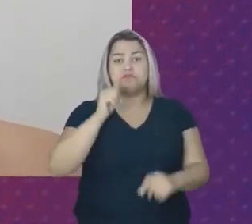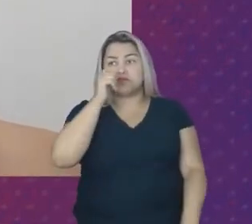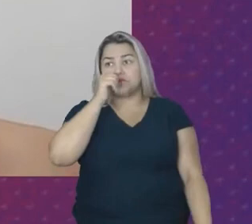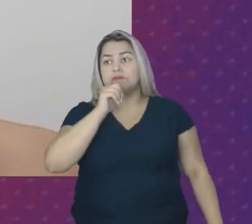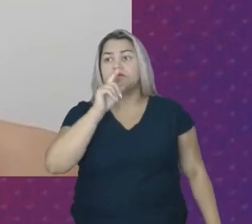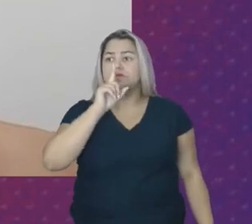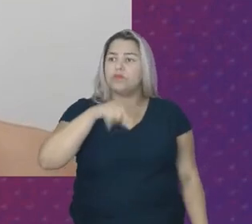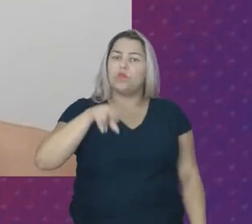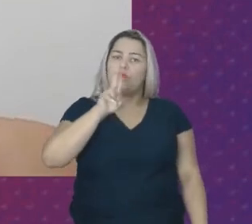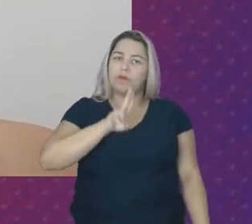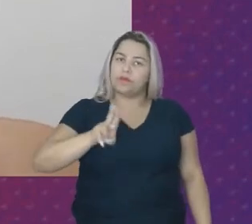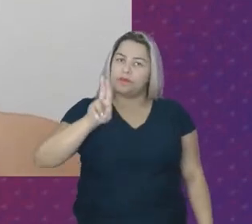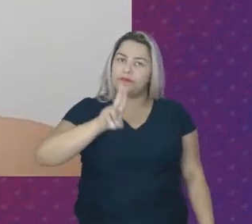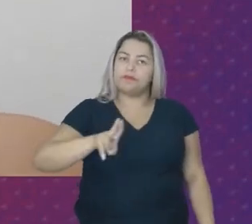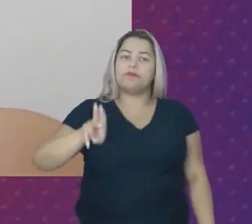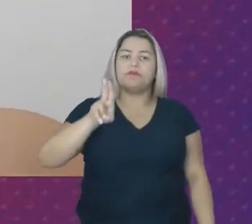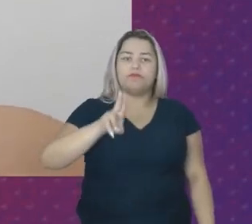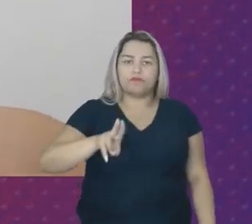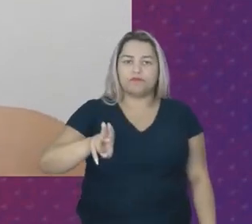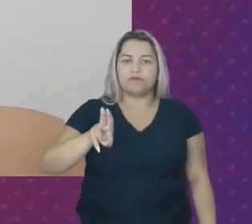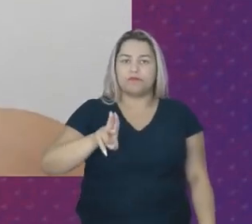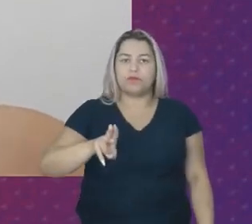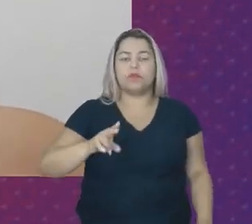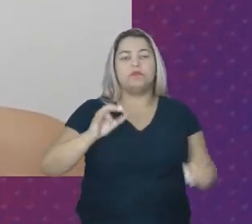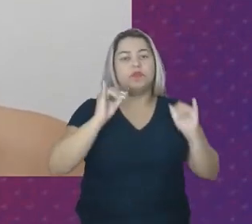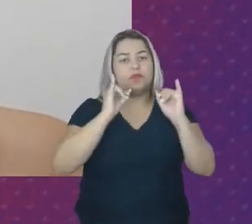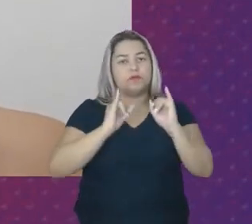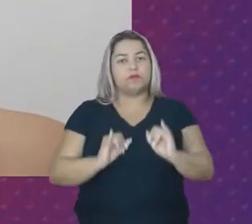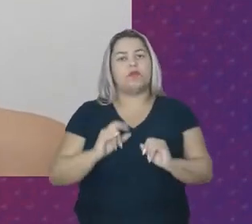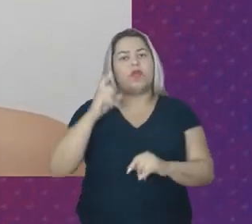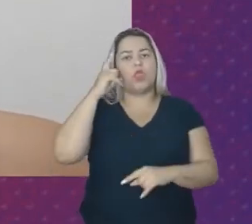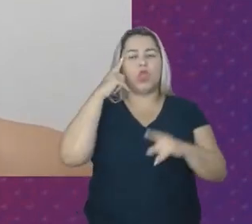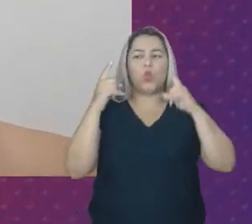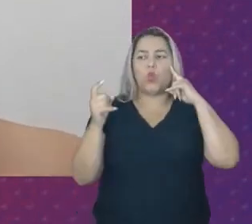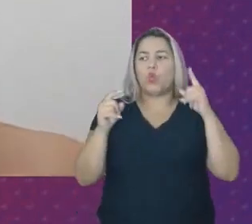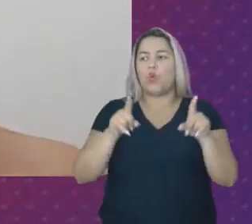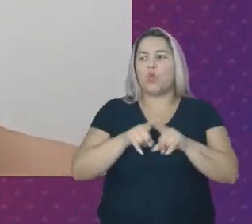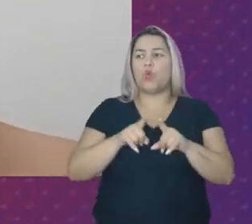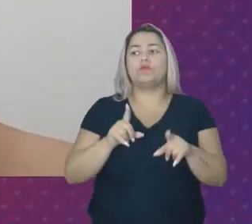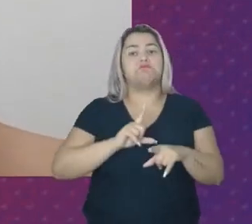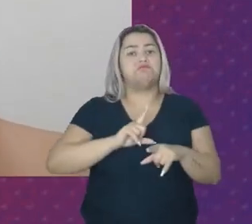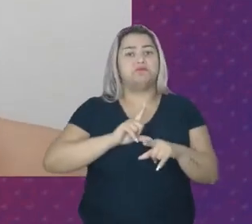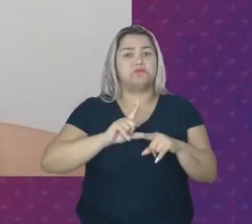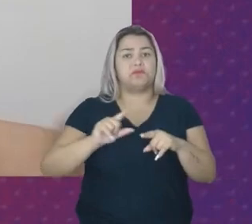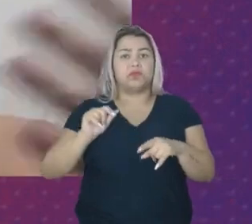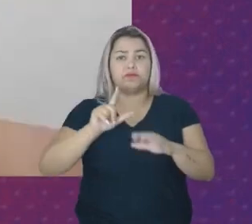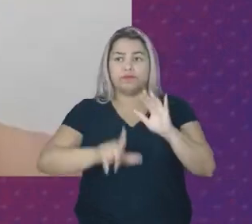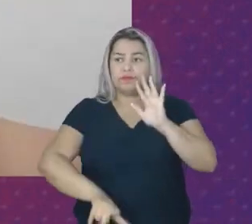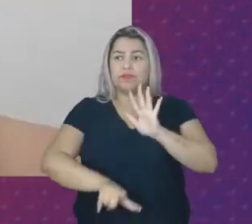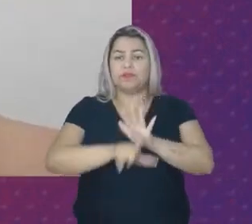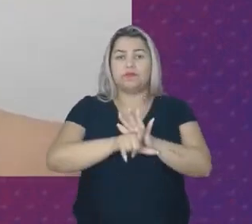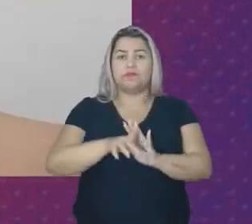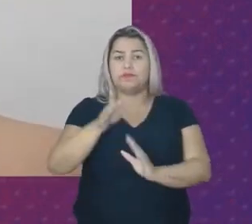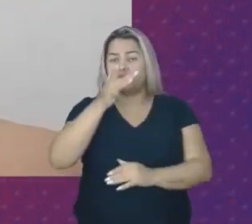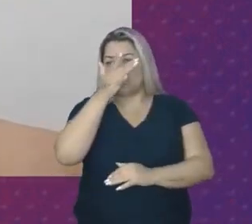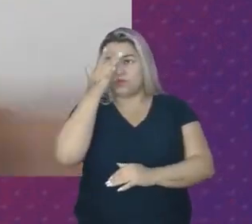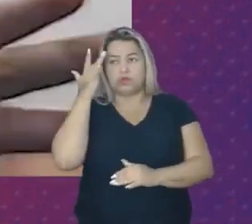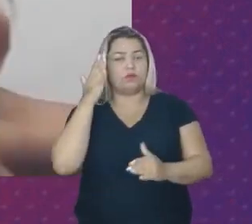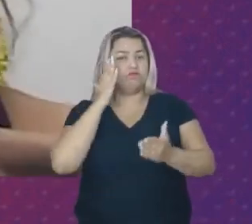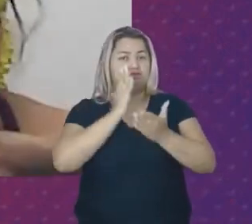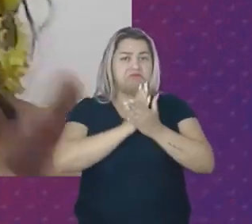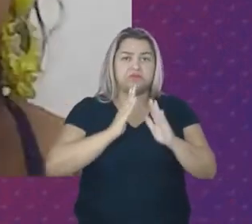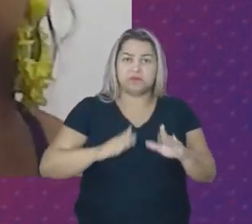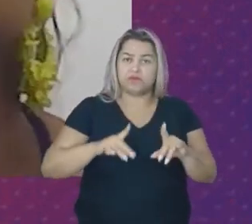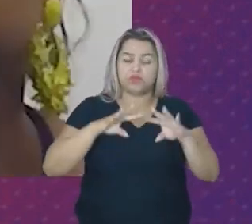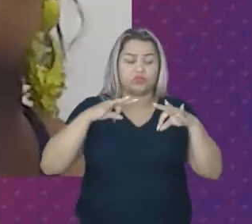que vão utilizar basicamente essa imagem, essa ideia de fora da lei, porque são pessoas que estão rompendo com aquilo